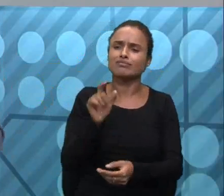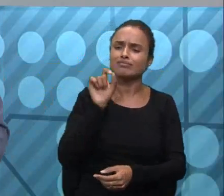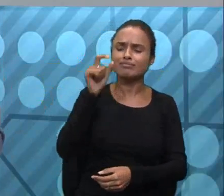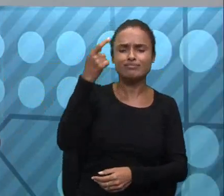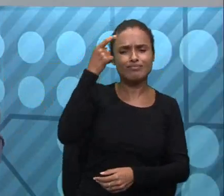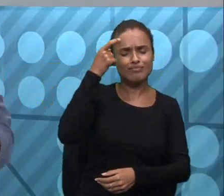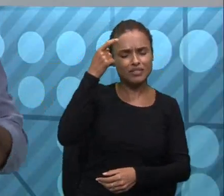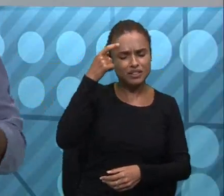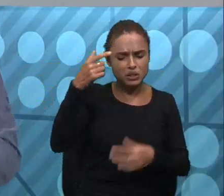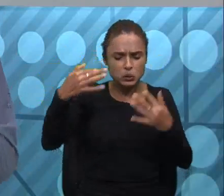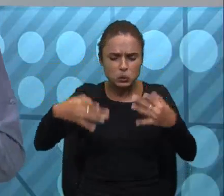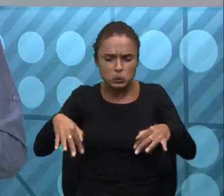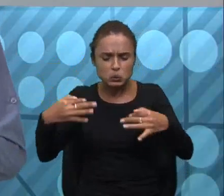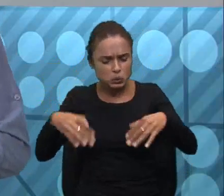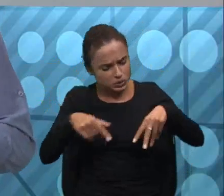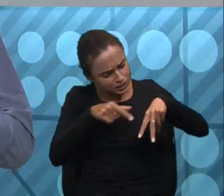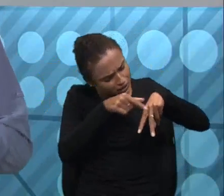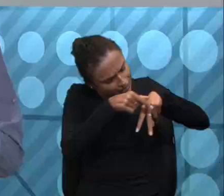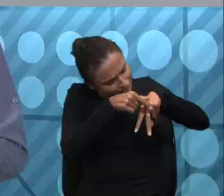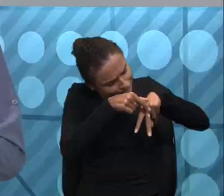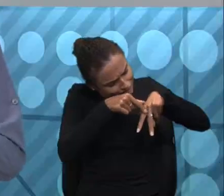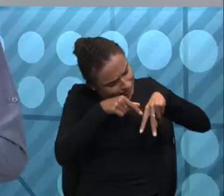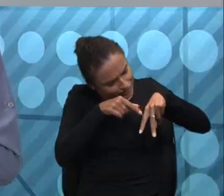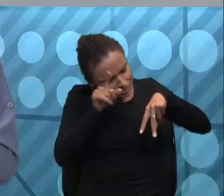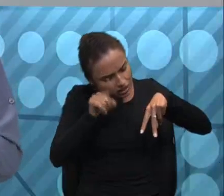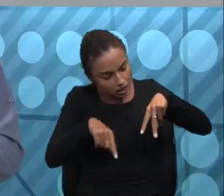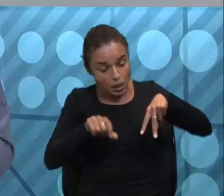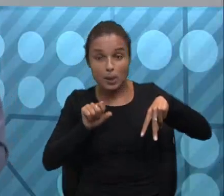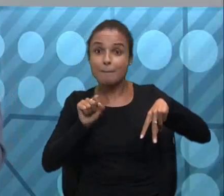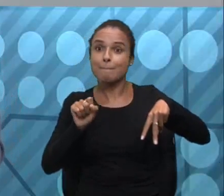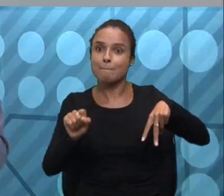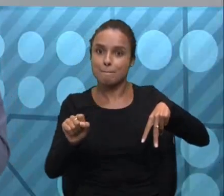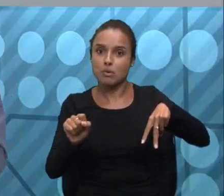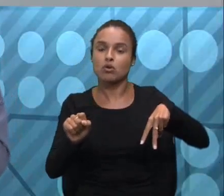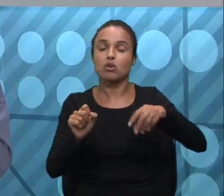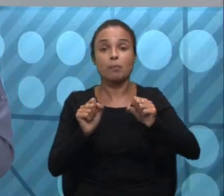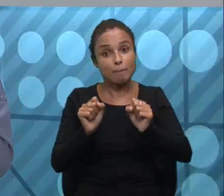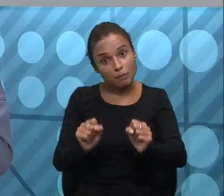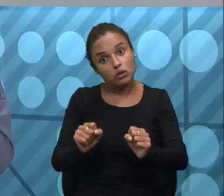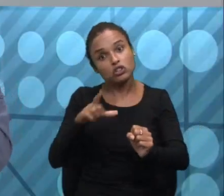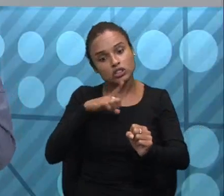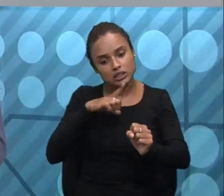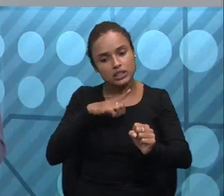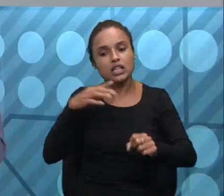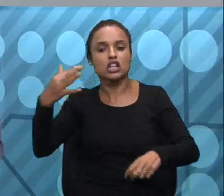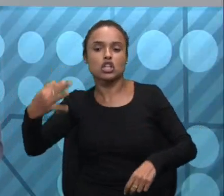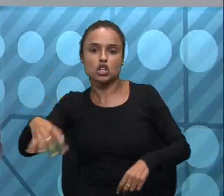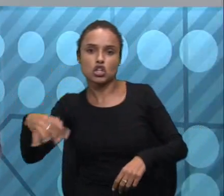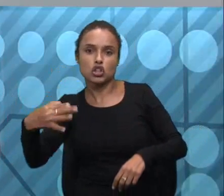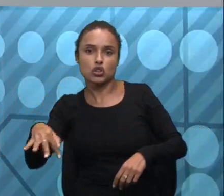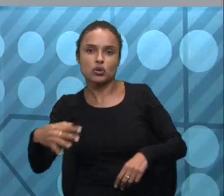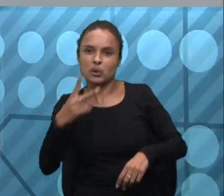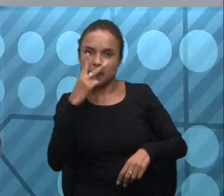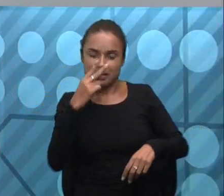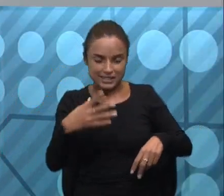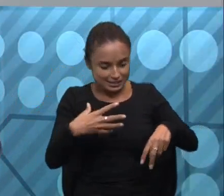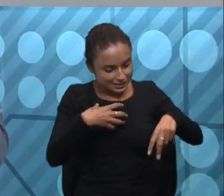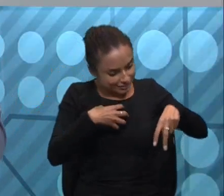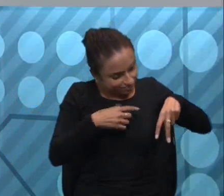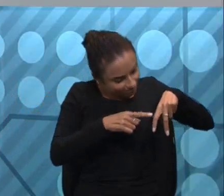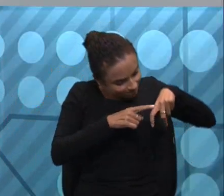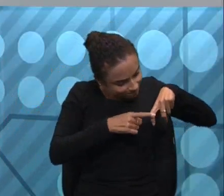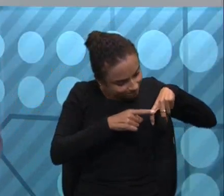muitas vezes no quadril, isso pode ser sentido no joelho também. Nós temos nervos que passam entre as duas articulações.